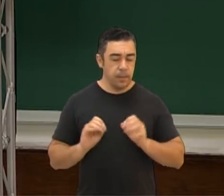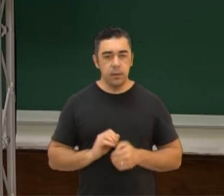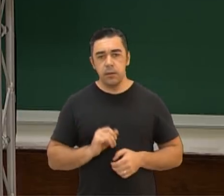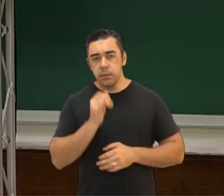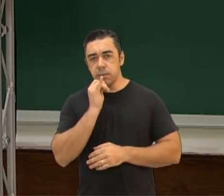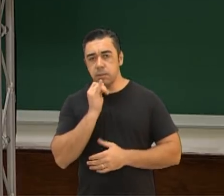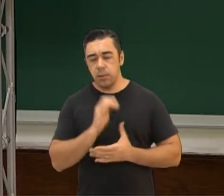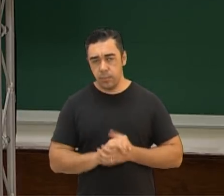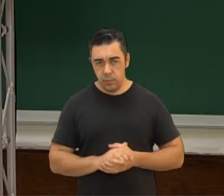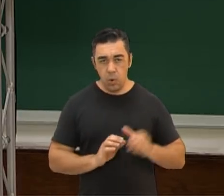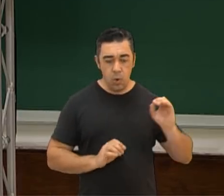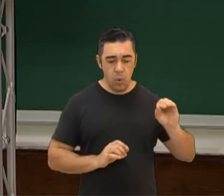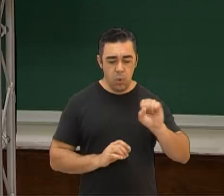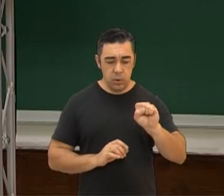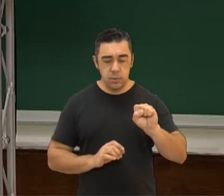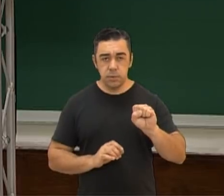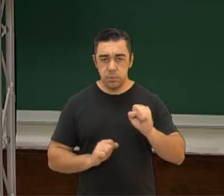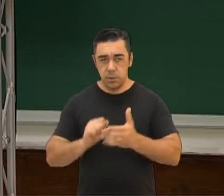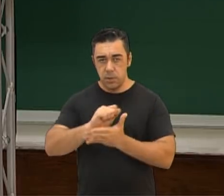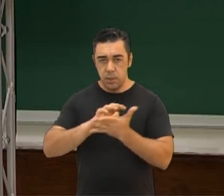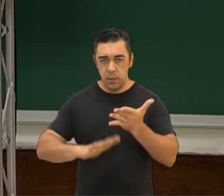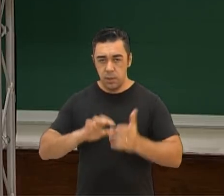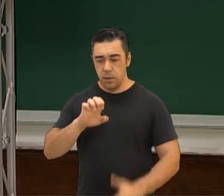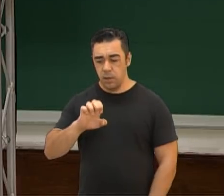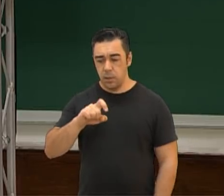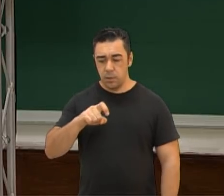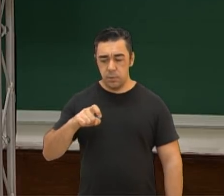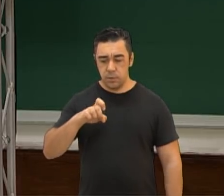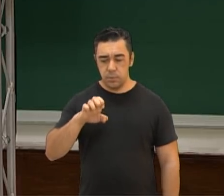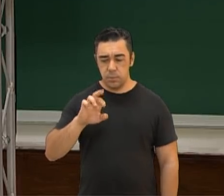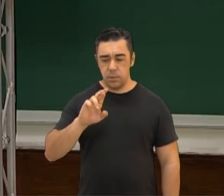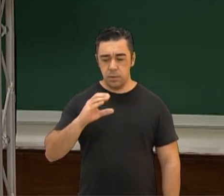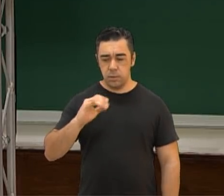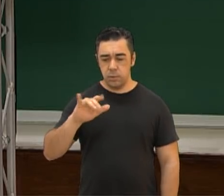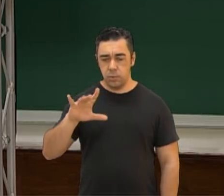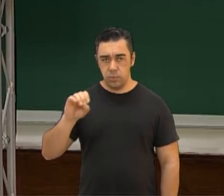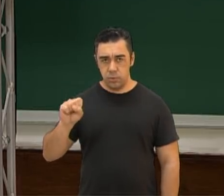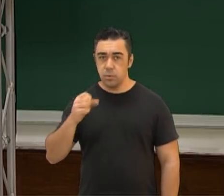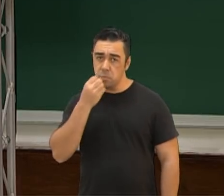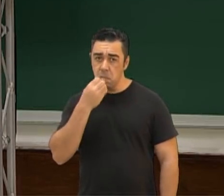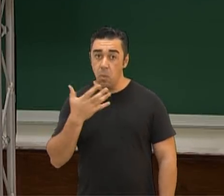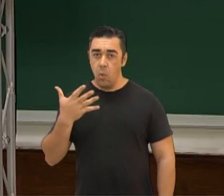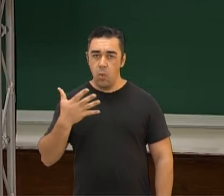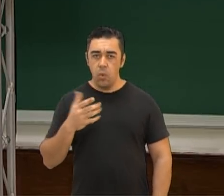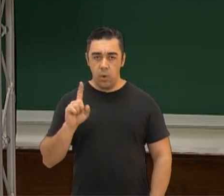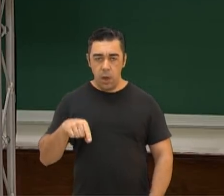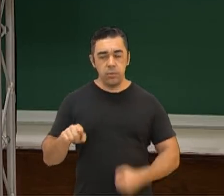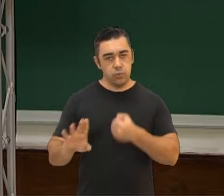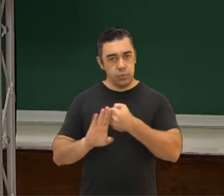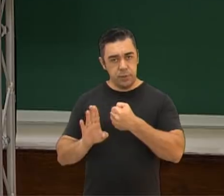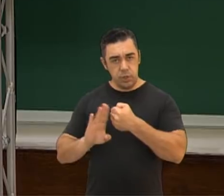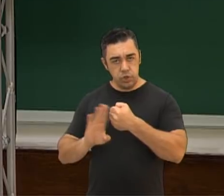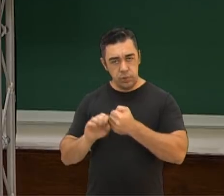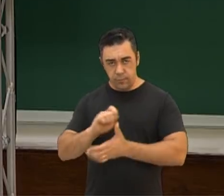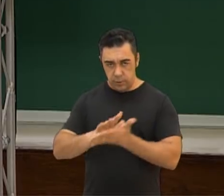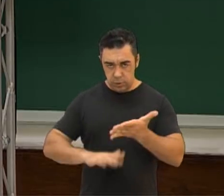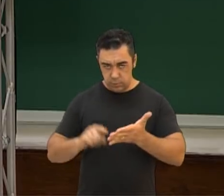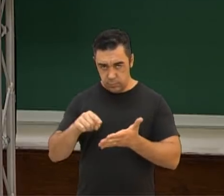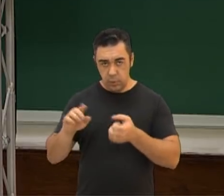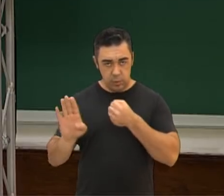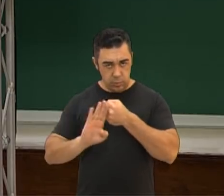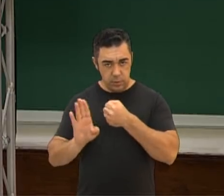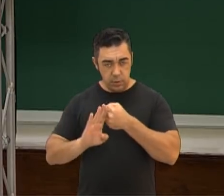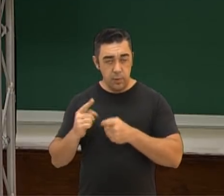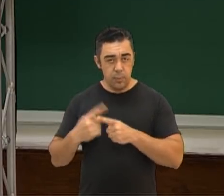os exercícios, também seria um substantivo. Meus exercícios estão bons, por exemplo. Exercícios é substantivo porque eu